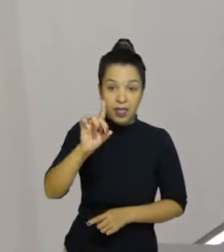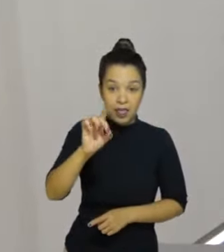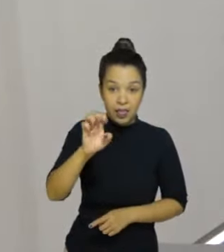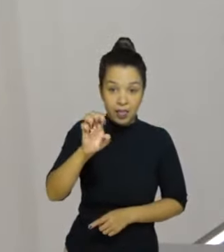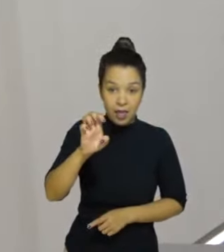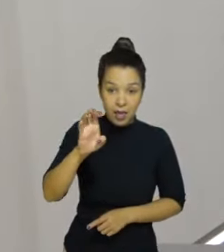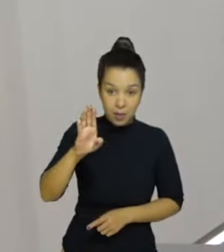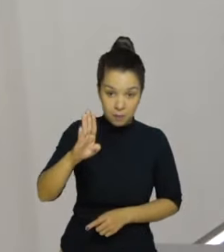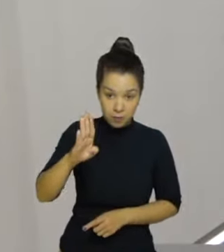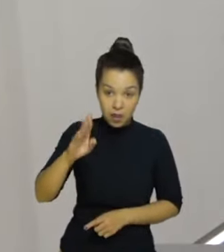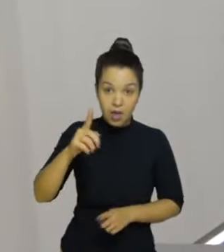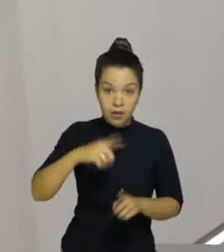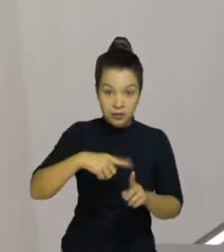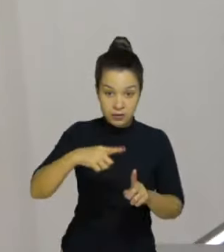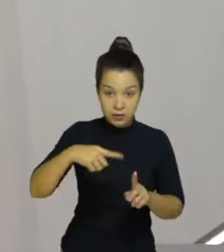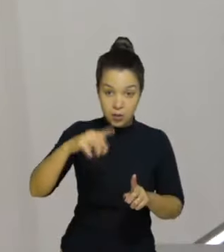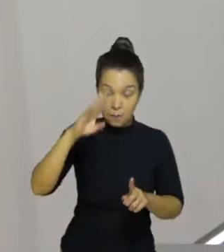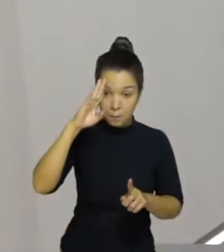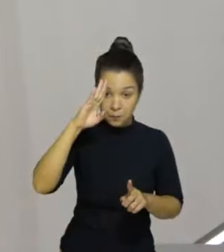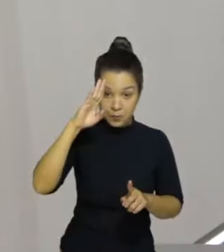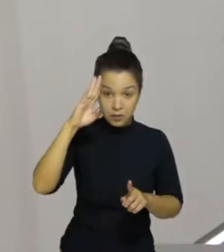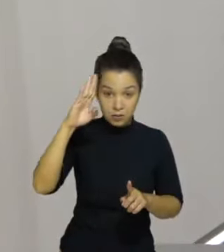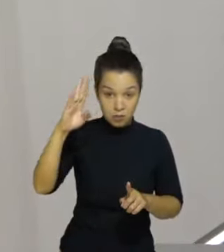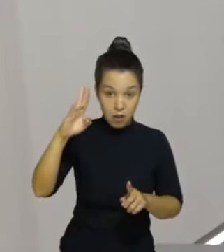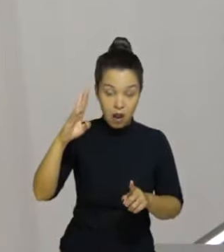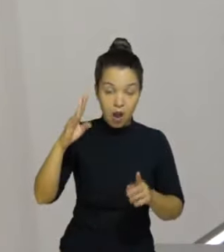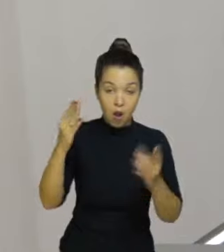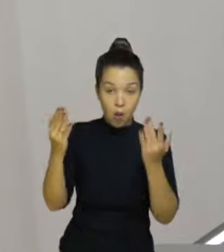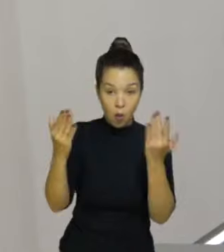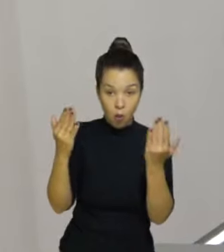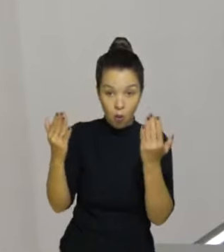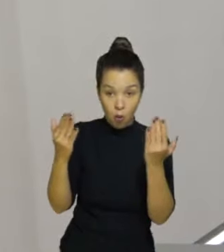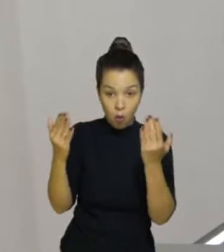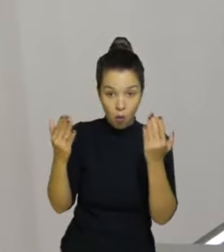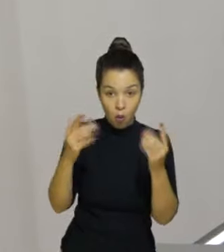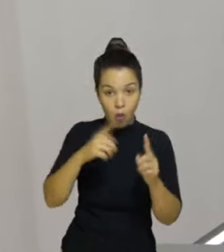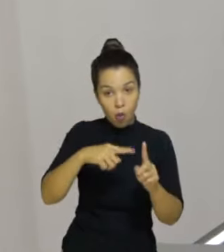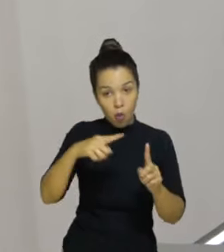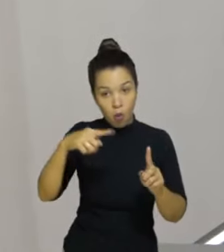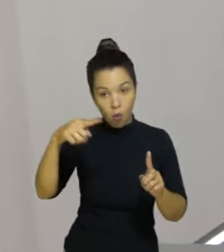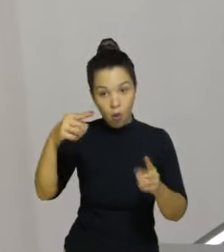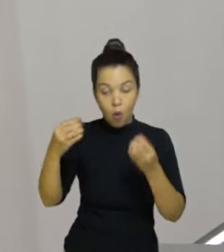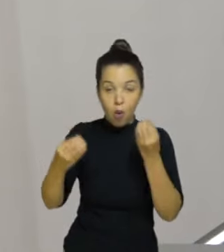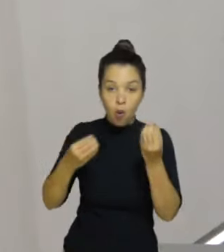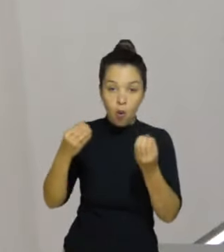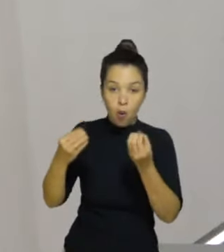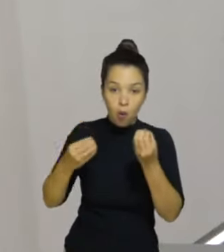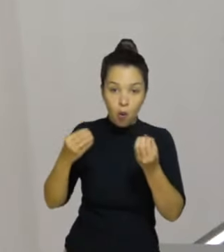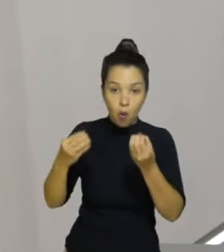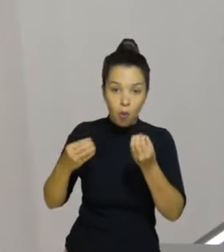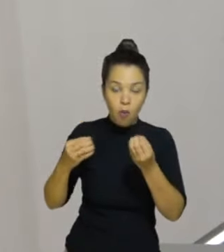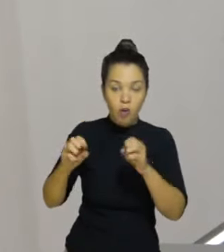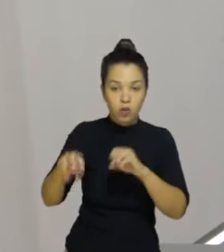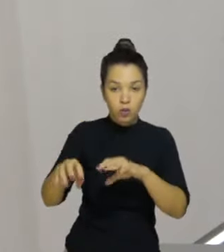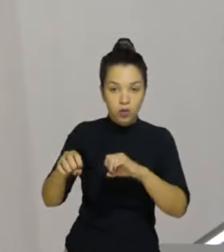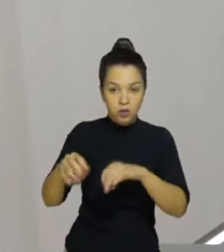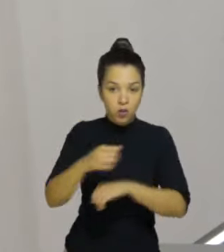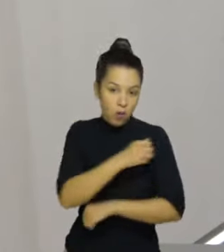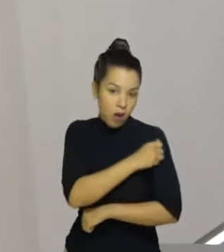principal medidor do desempenho dos estudantes no Ministério da Educação. Sobral